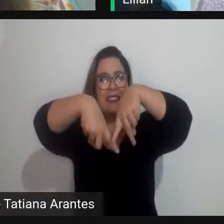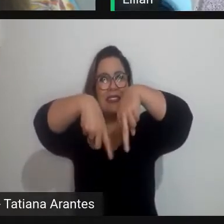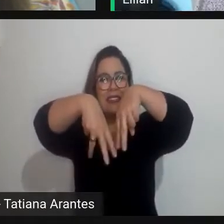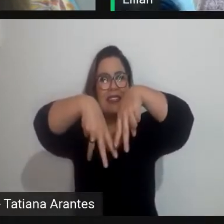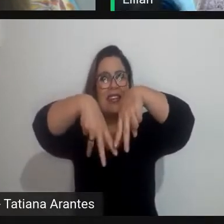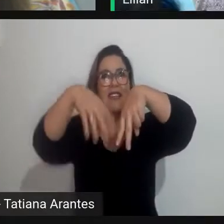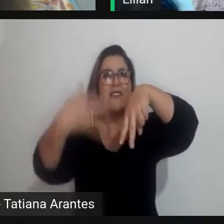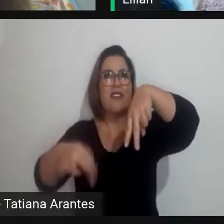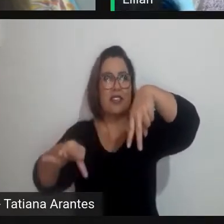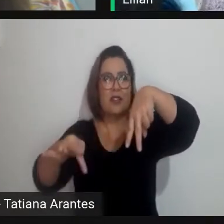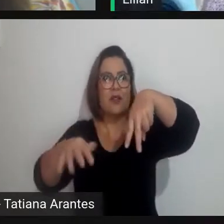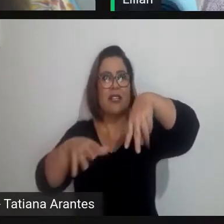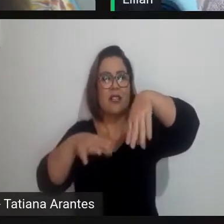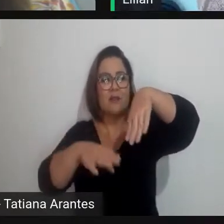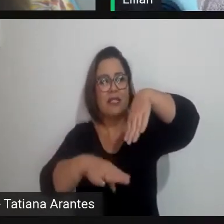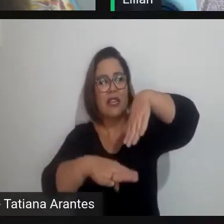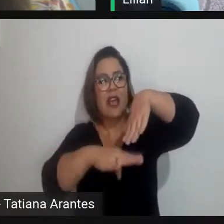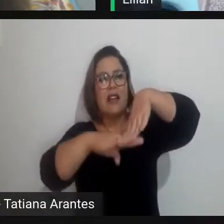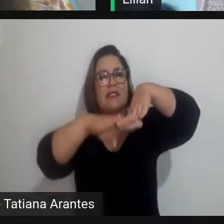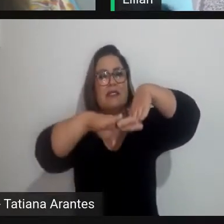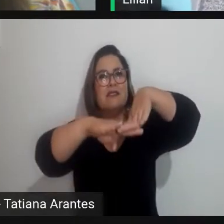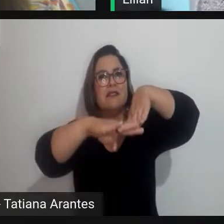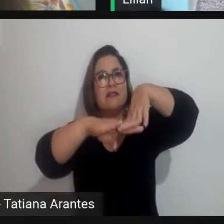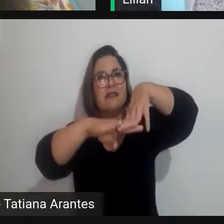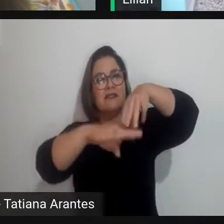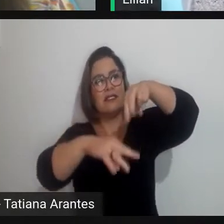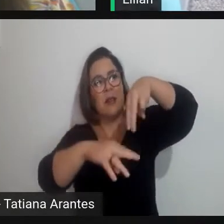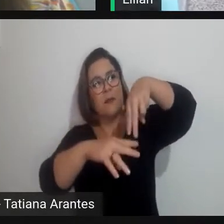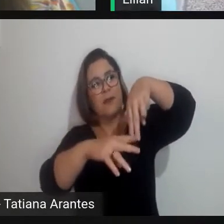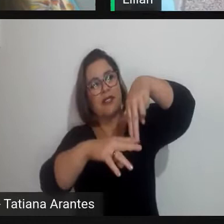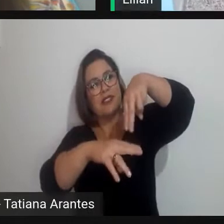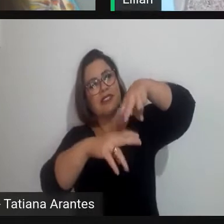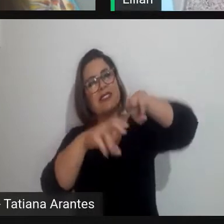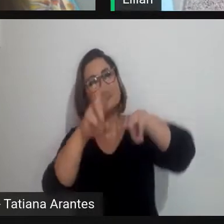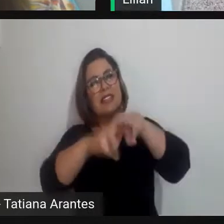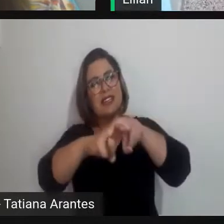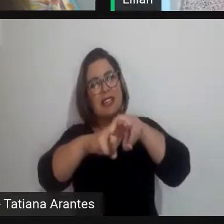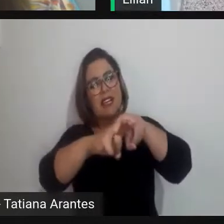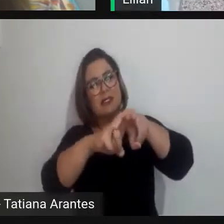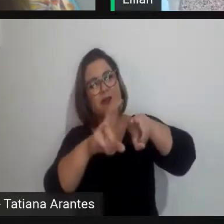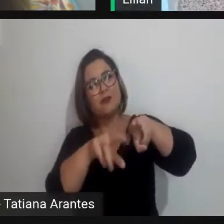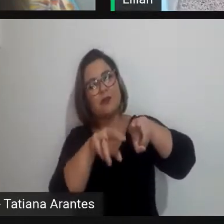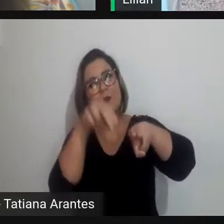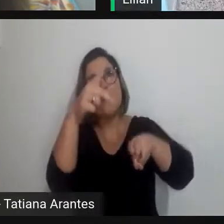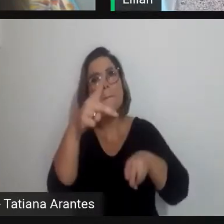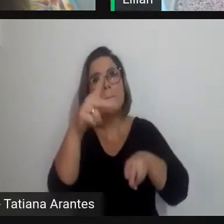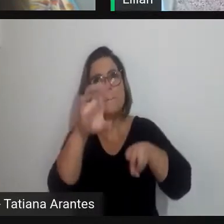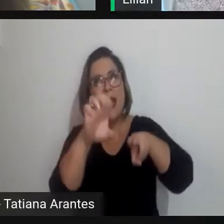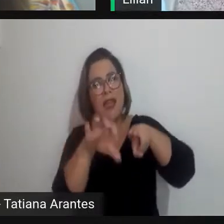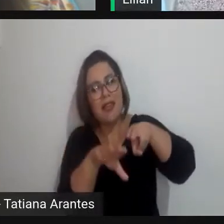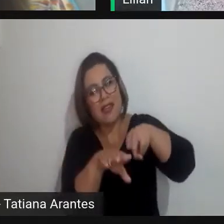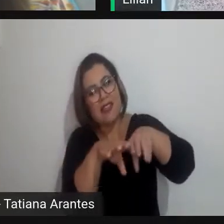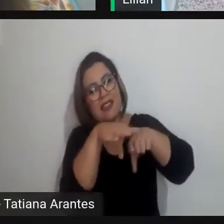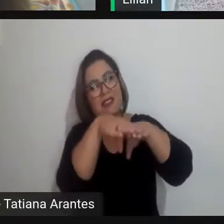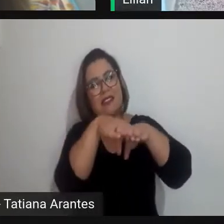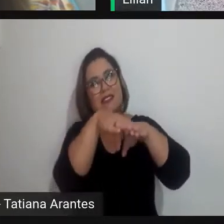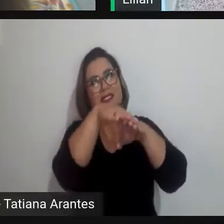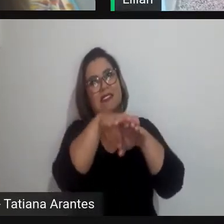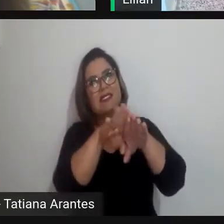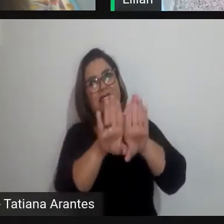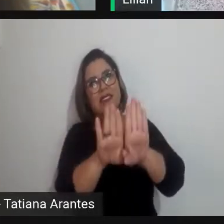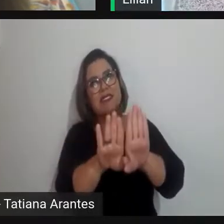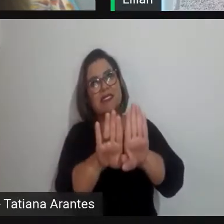pés, né? Fazendo uma observação que o apoio de pés ele não é ergonômico para todo